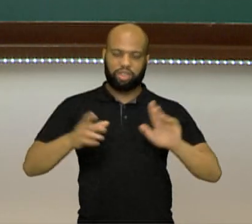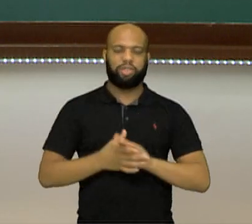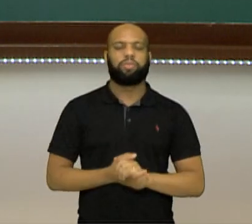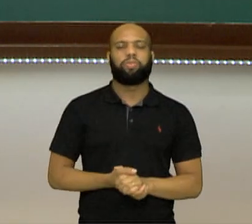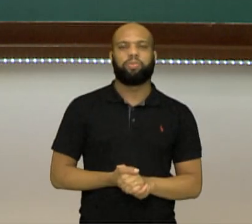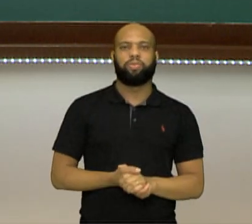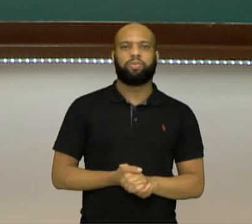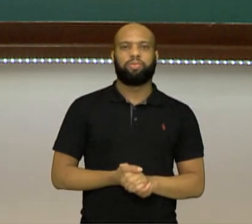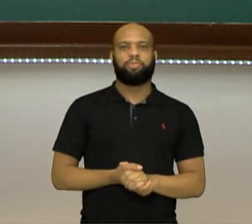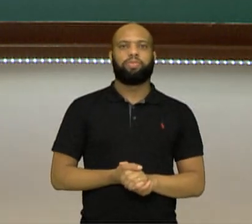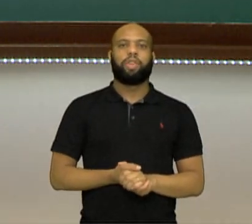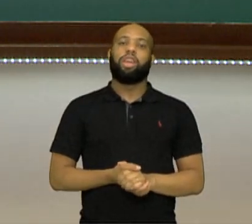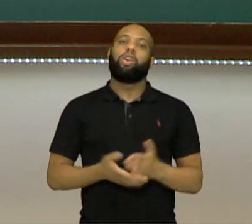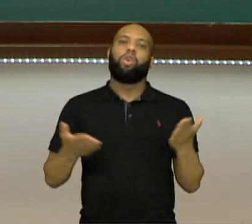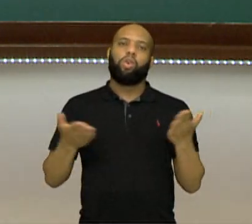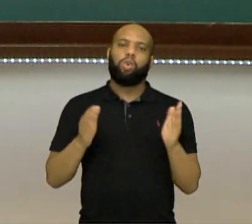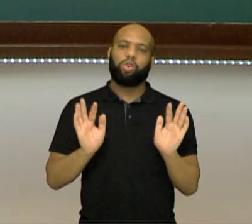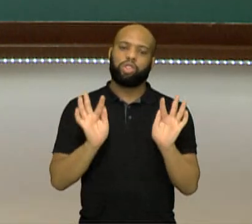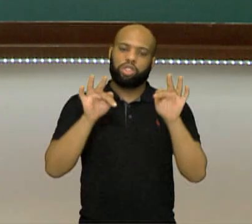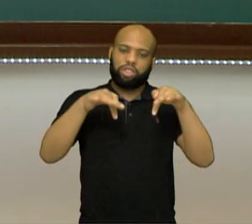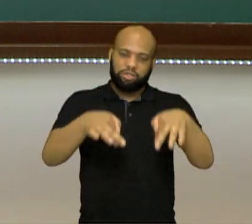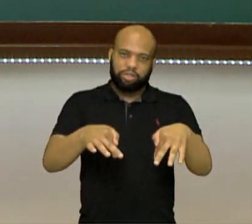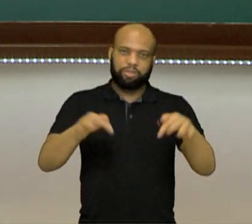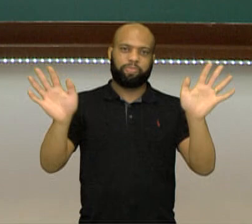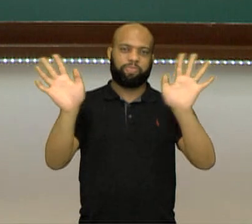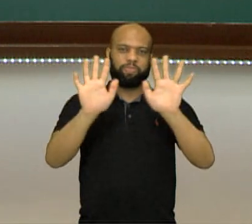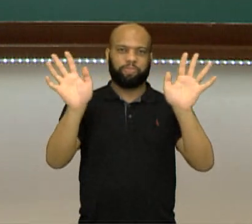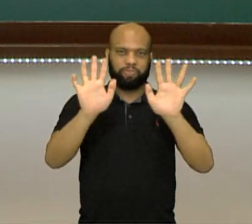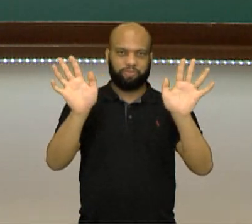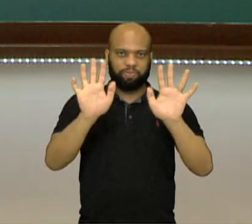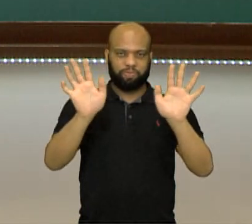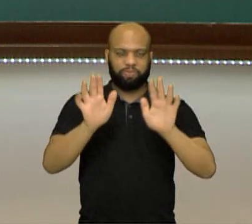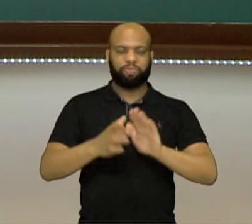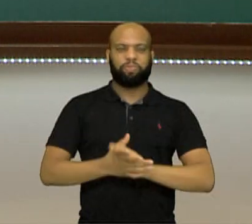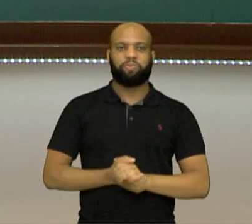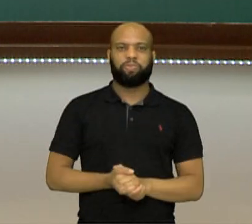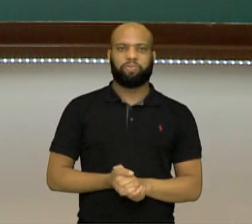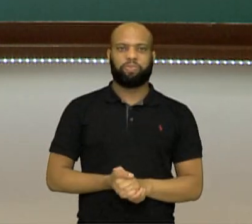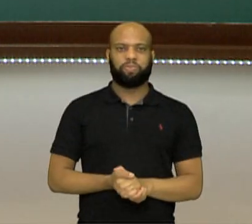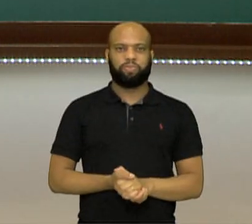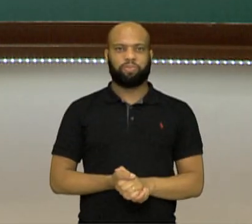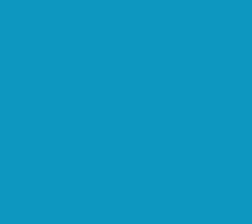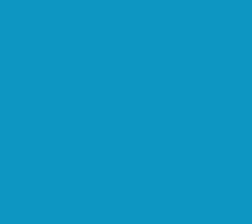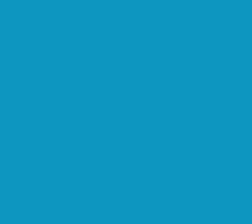Moçada, gente boa, eu fico aqui, você fica aí, até mais! Tchau!